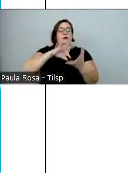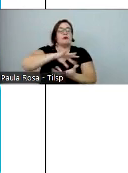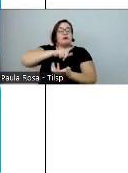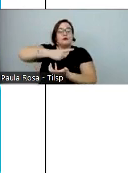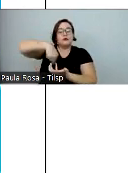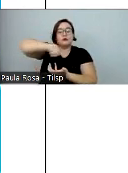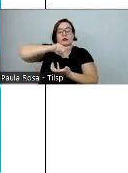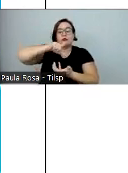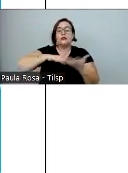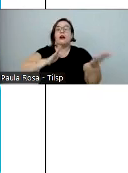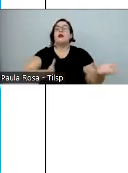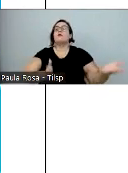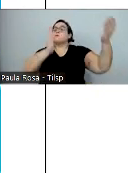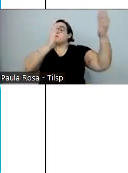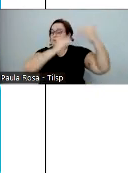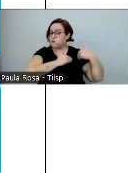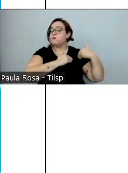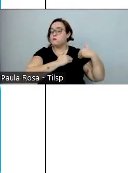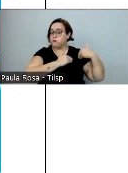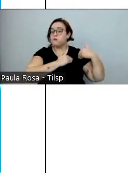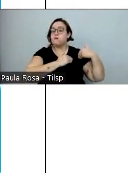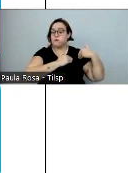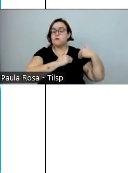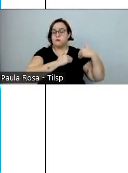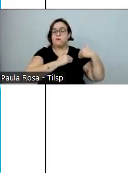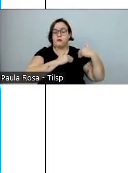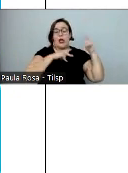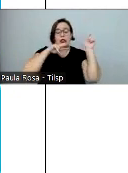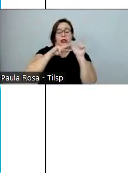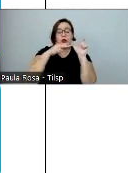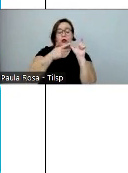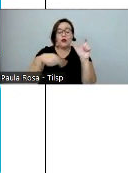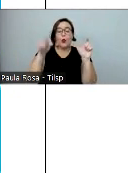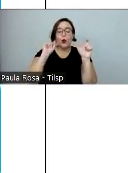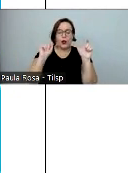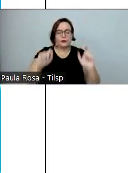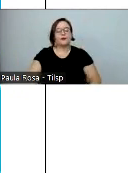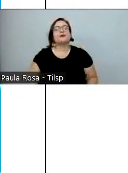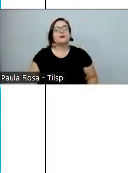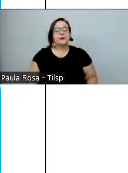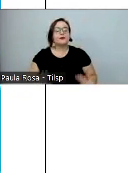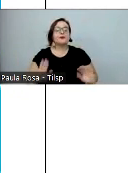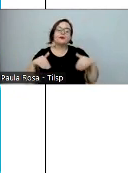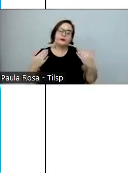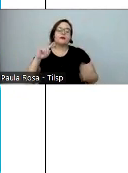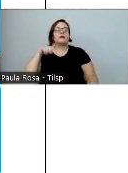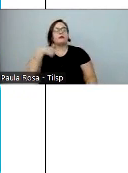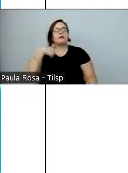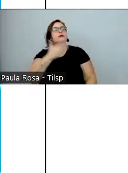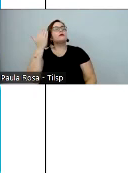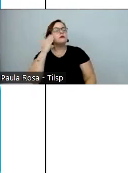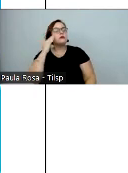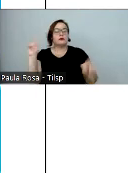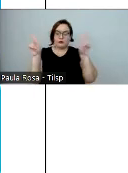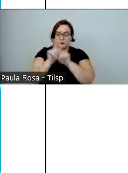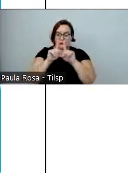uma operabilidade própria definição né então é por nesse sentido que a gente entendeu a partir também dos